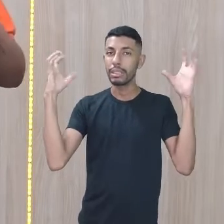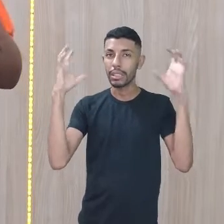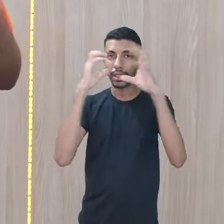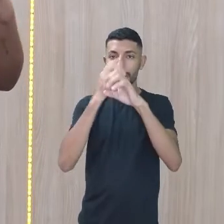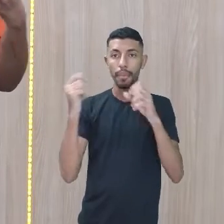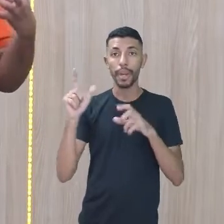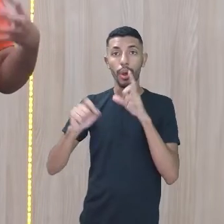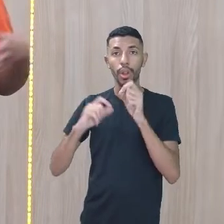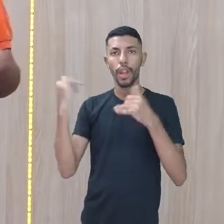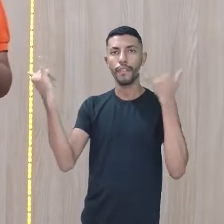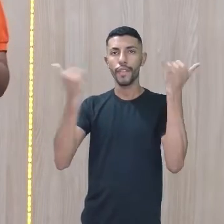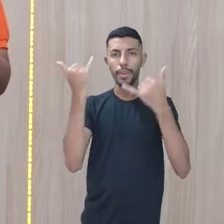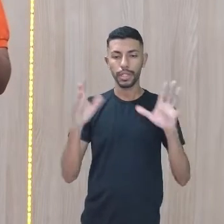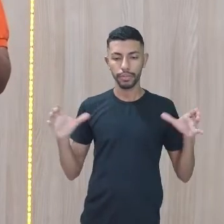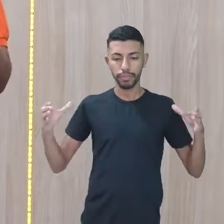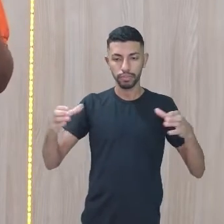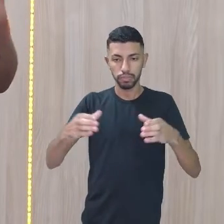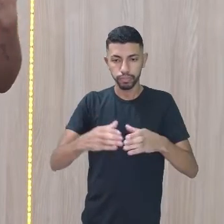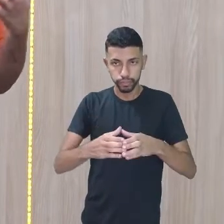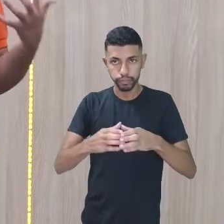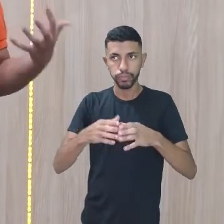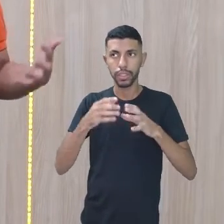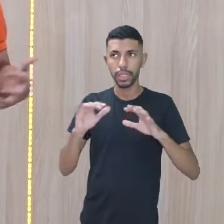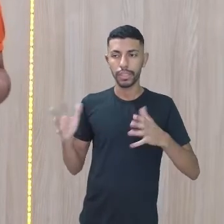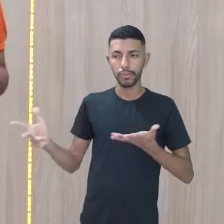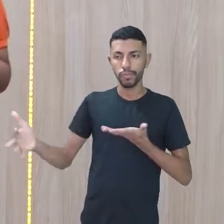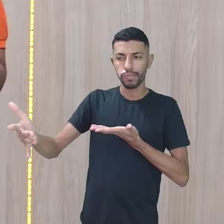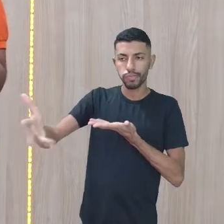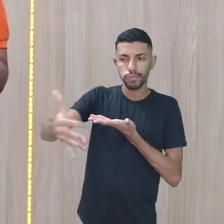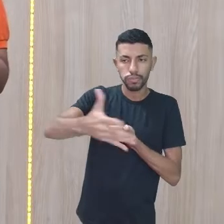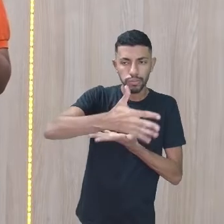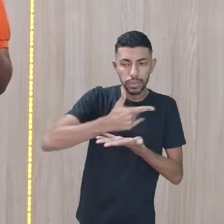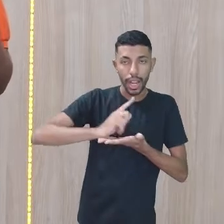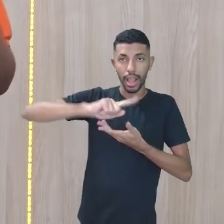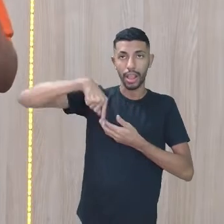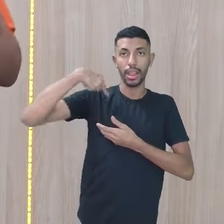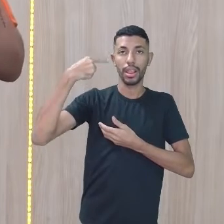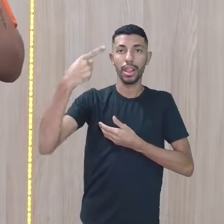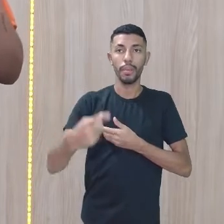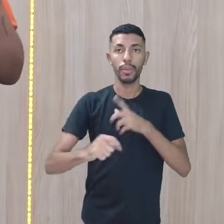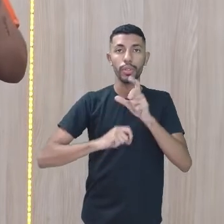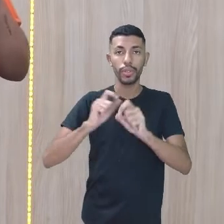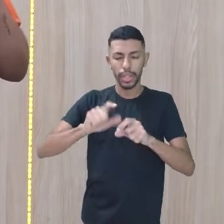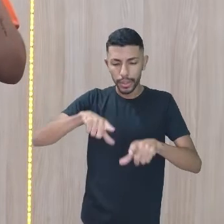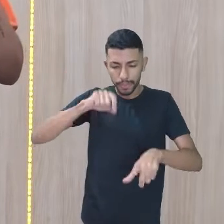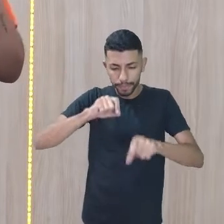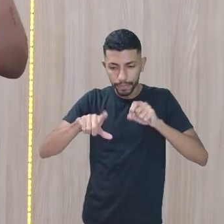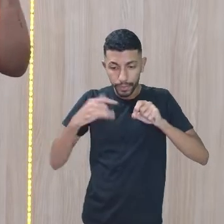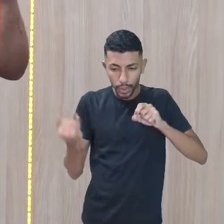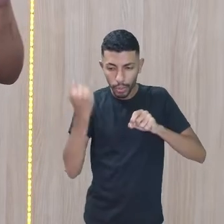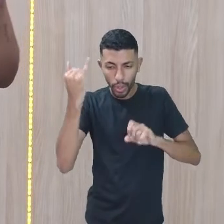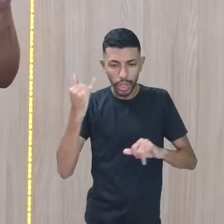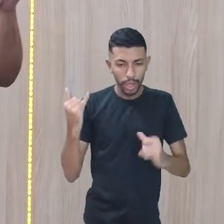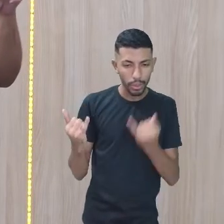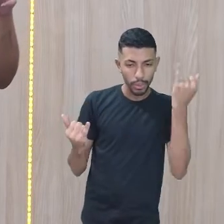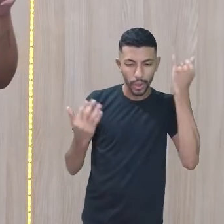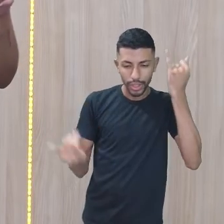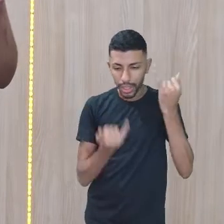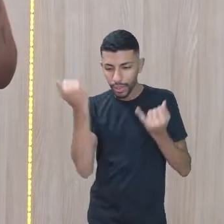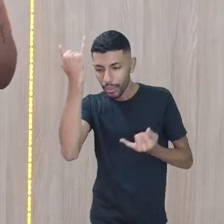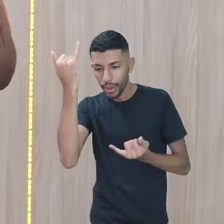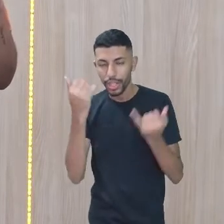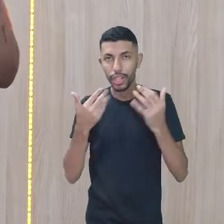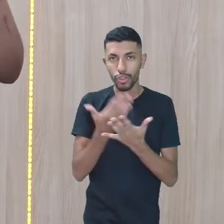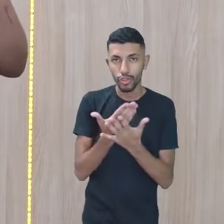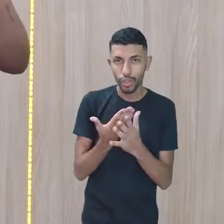para juntar as informações, fazer uma curadoria dos dados, para depois selecionar o que é importante disso que eu